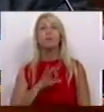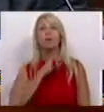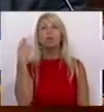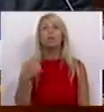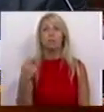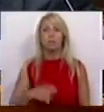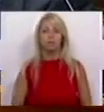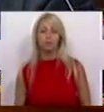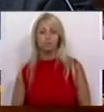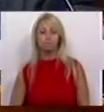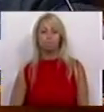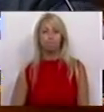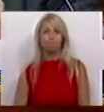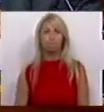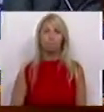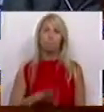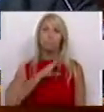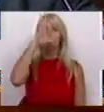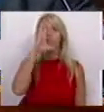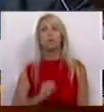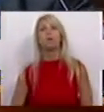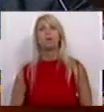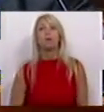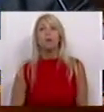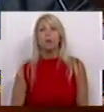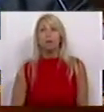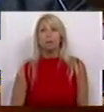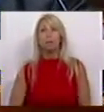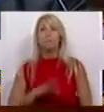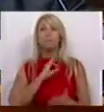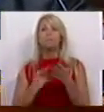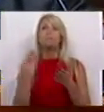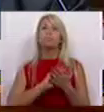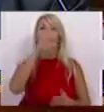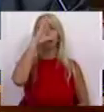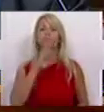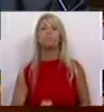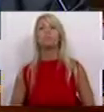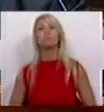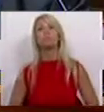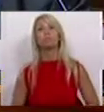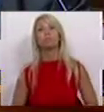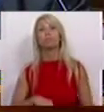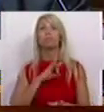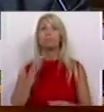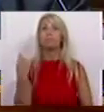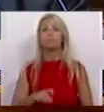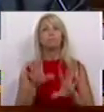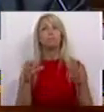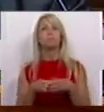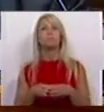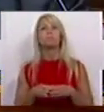Senhor Presidente, Senhor Ministro, Senhores Secretários de Estado, Senhor Presidente da